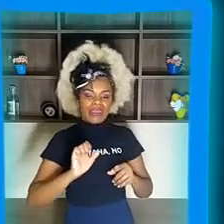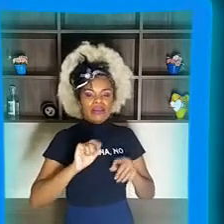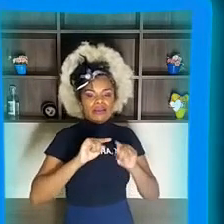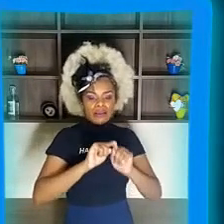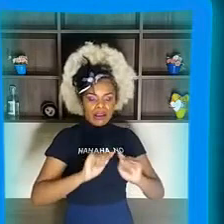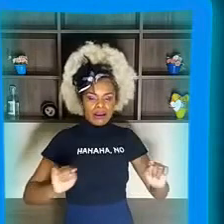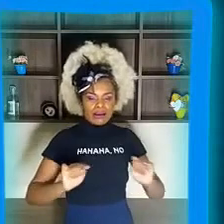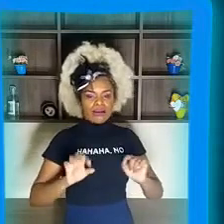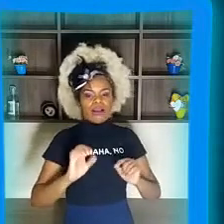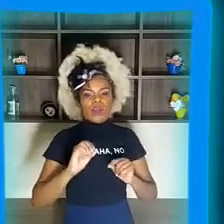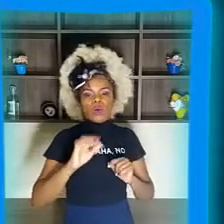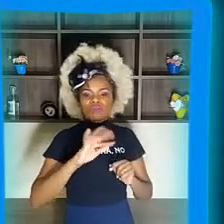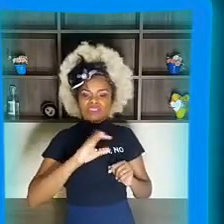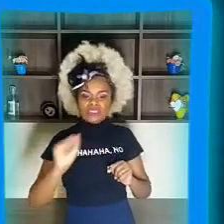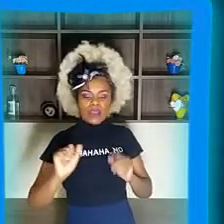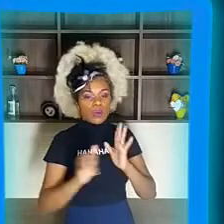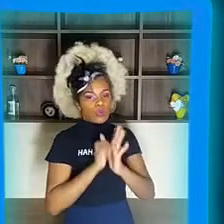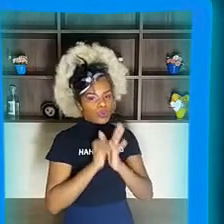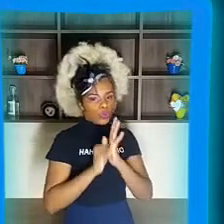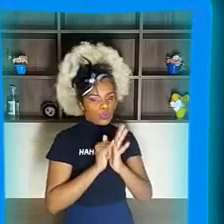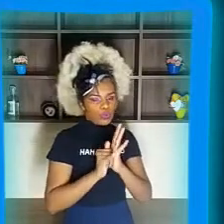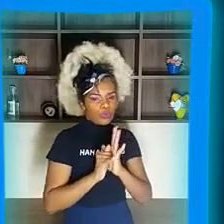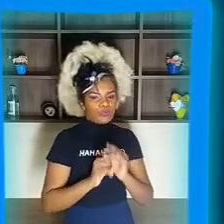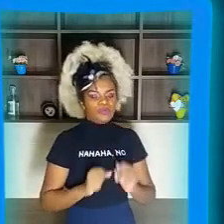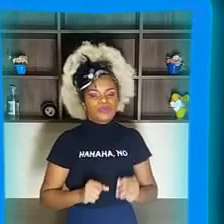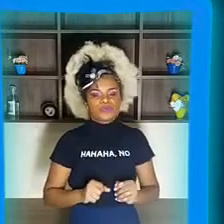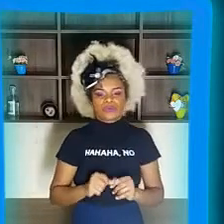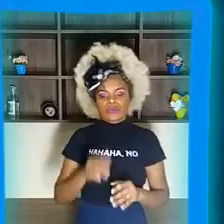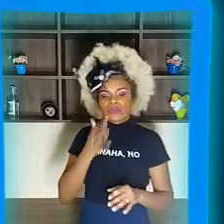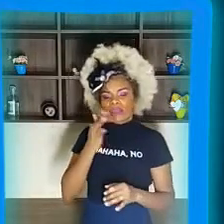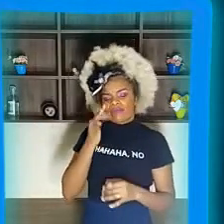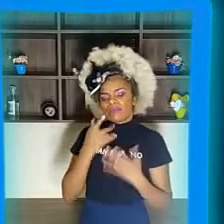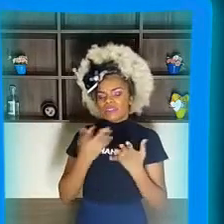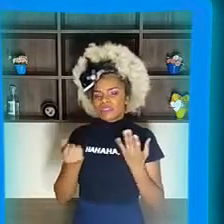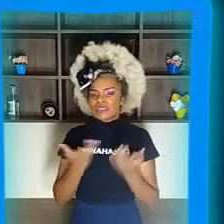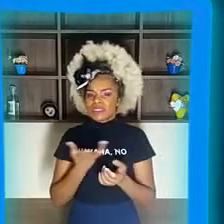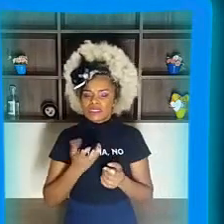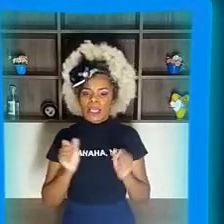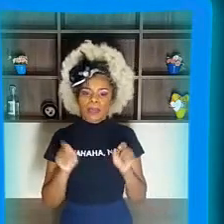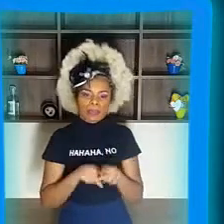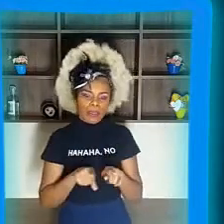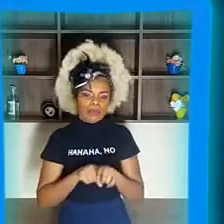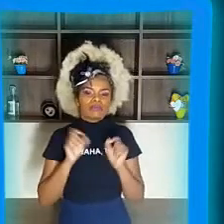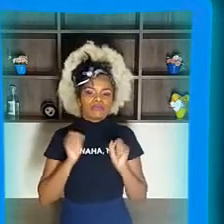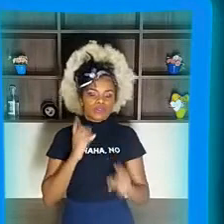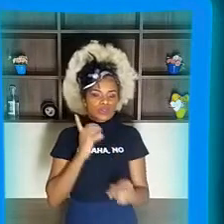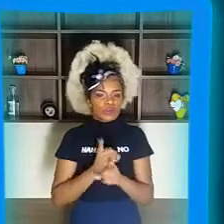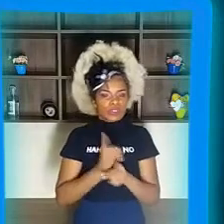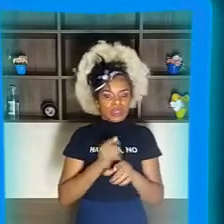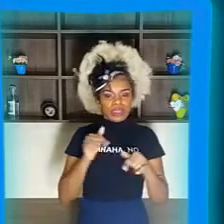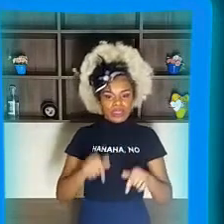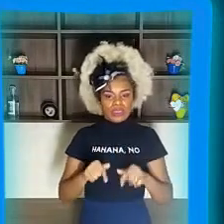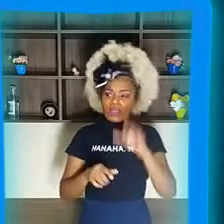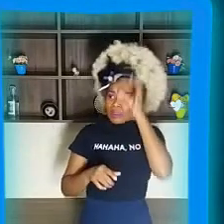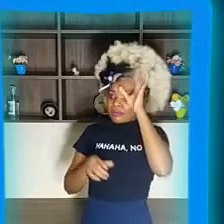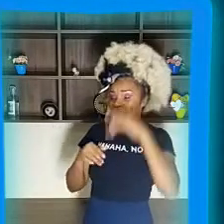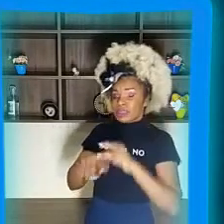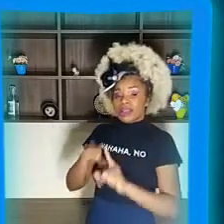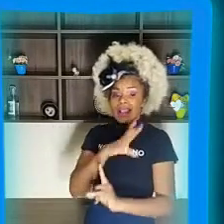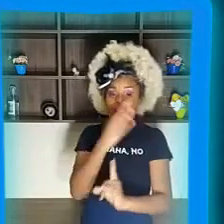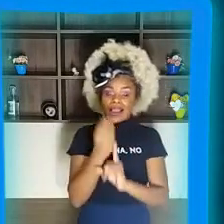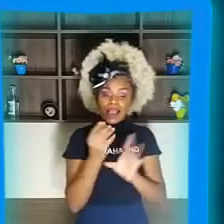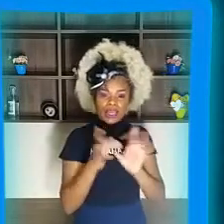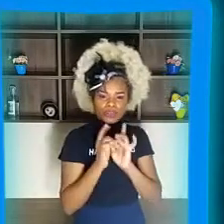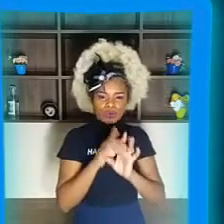canal lá no YouTube. Certo. Se alguém quiser, pode também encontrar no... Pode, mas deixa só... No ArtUni, gente, lá